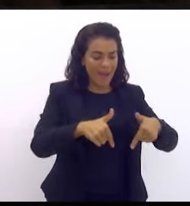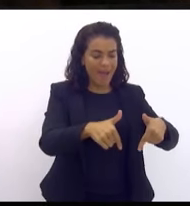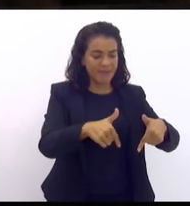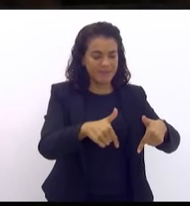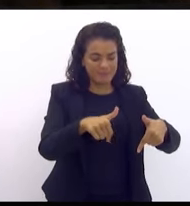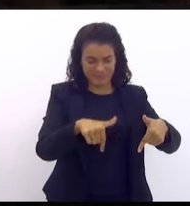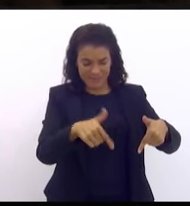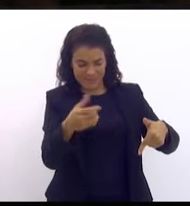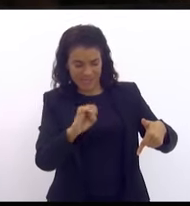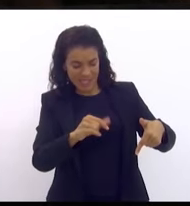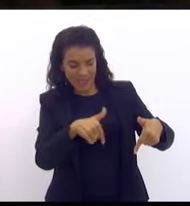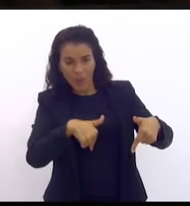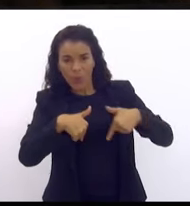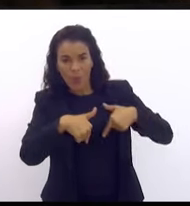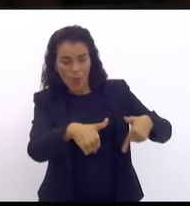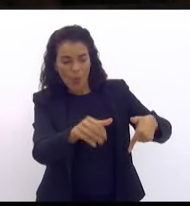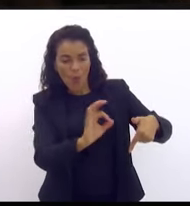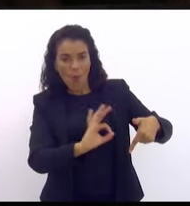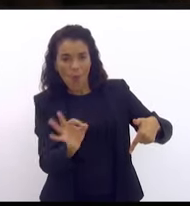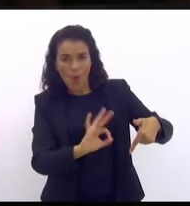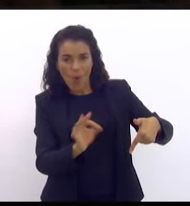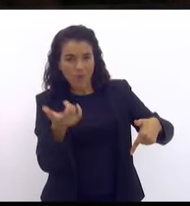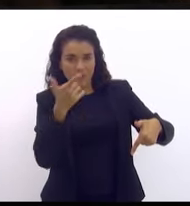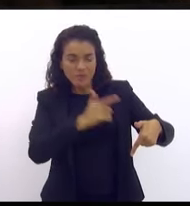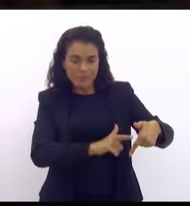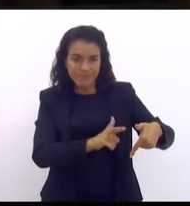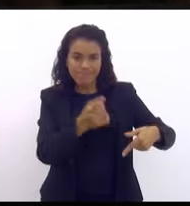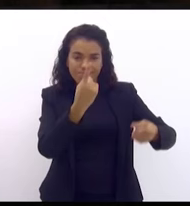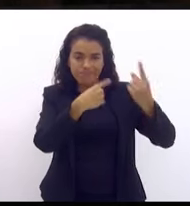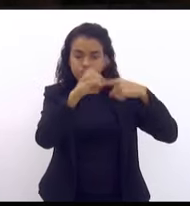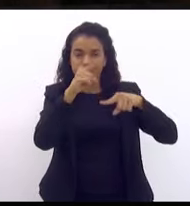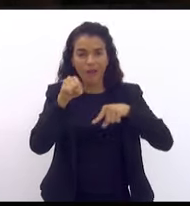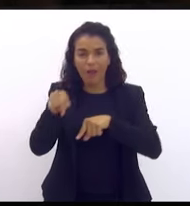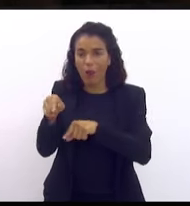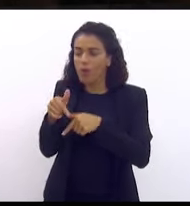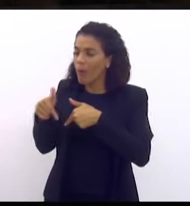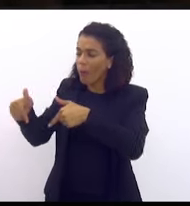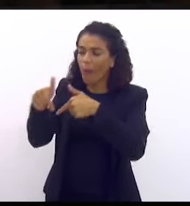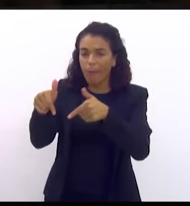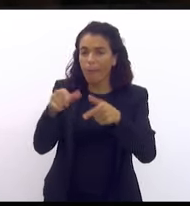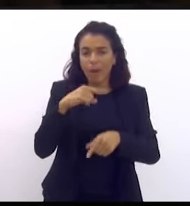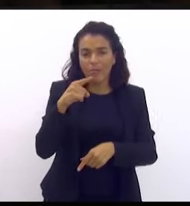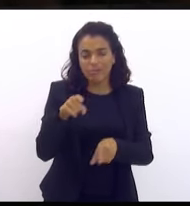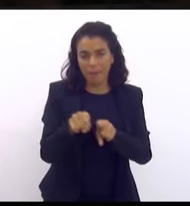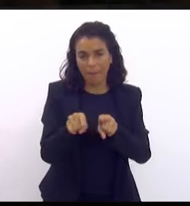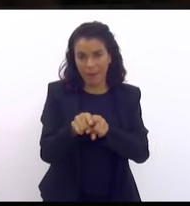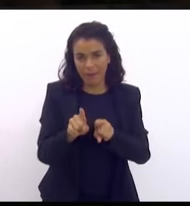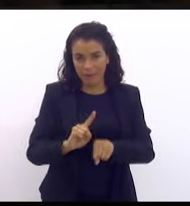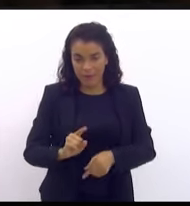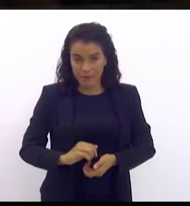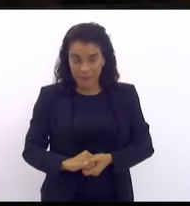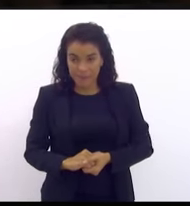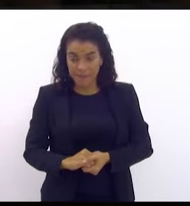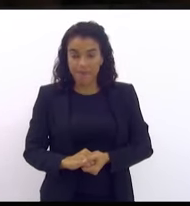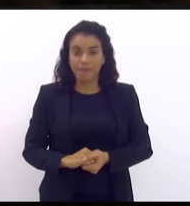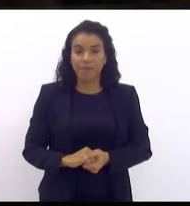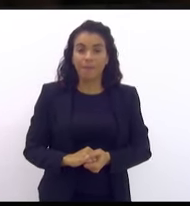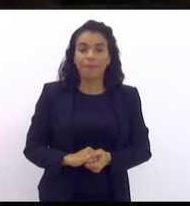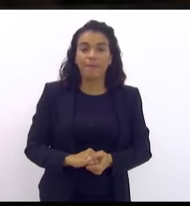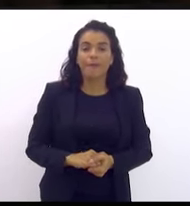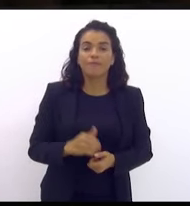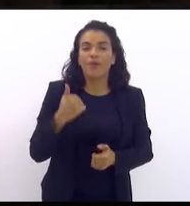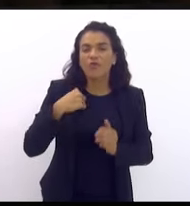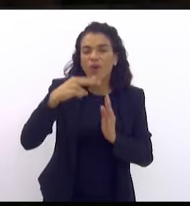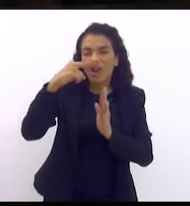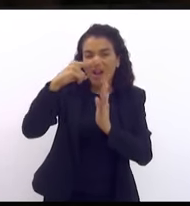certo. E esta evidência tão flagrante, deputado Valda Ceasa, que eu vou ler